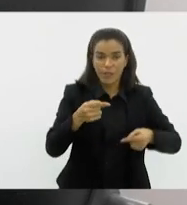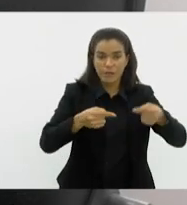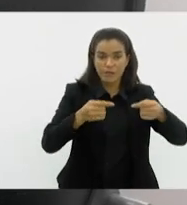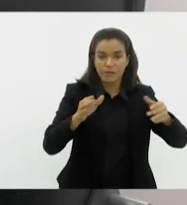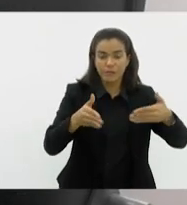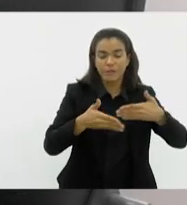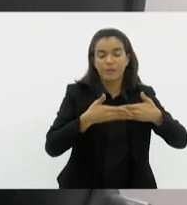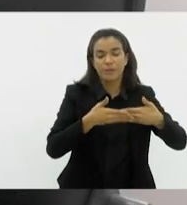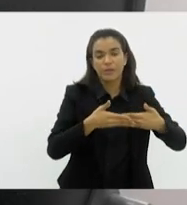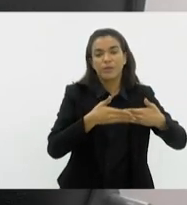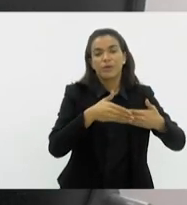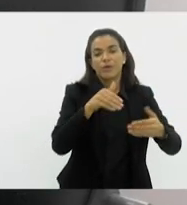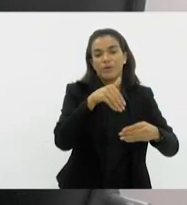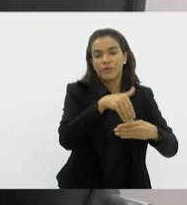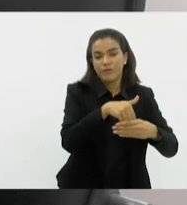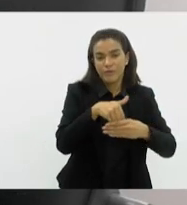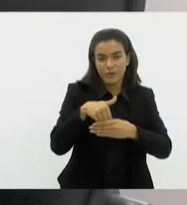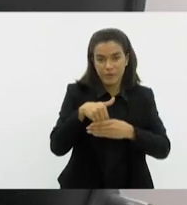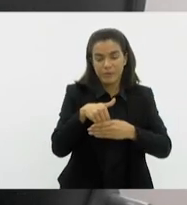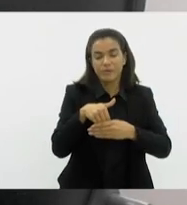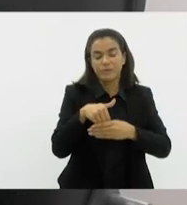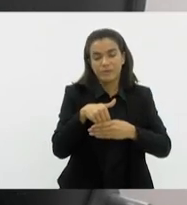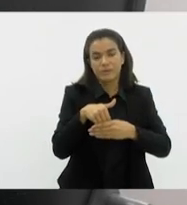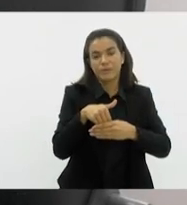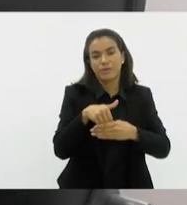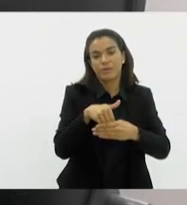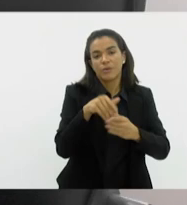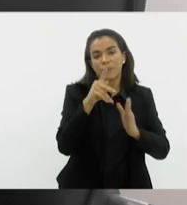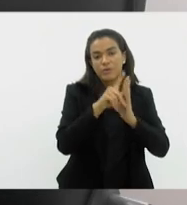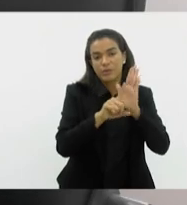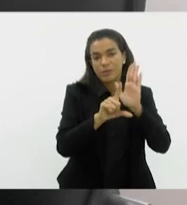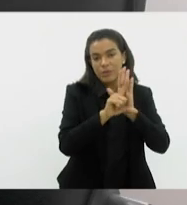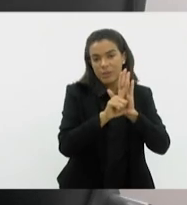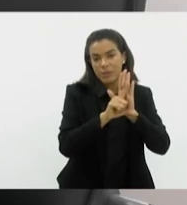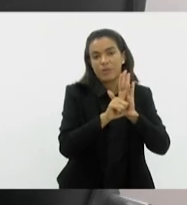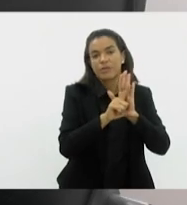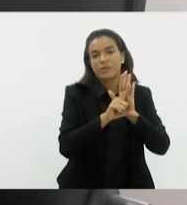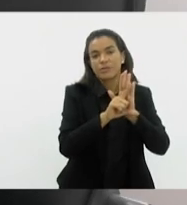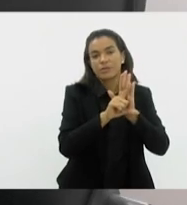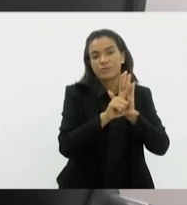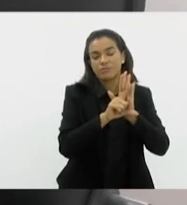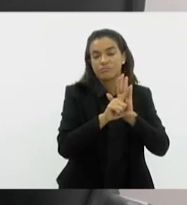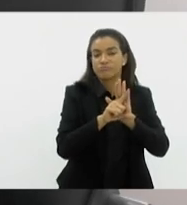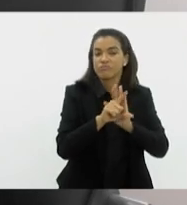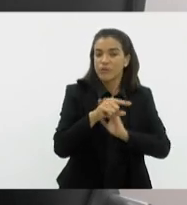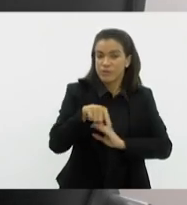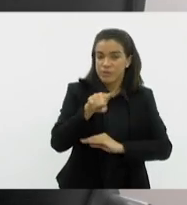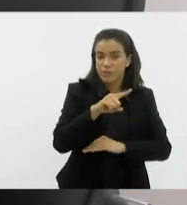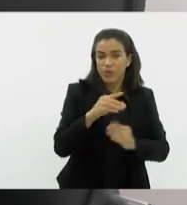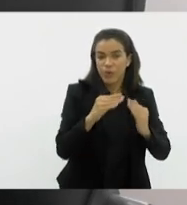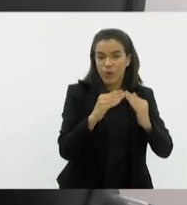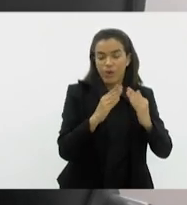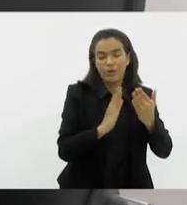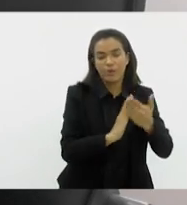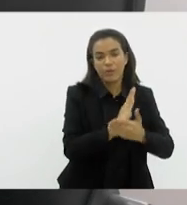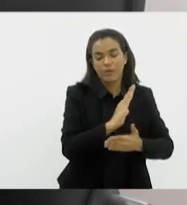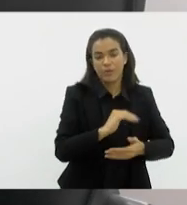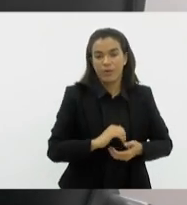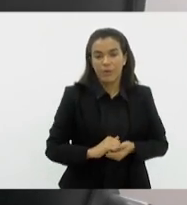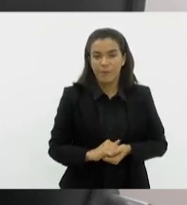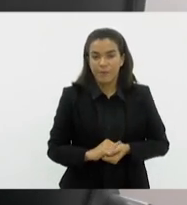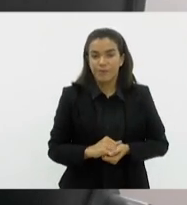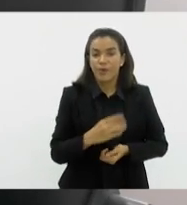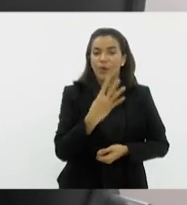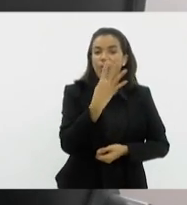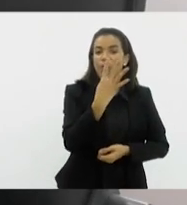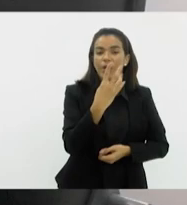discutir, encerrada a discussão, em votação, os projetos elencados, senhores que aprovam a permanência como estão, aprovados.